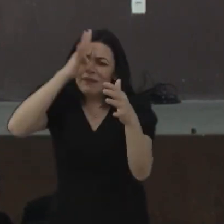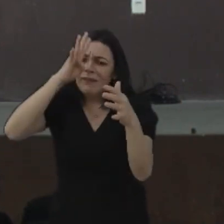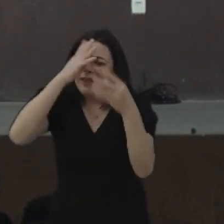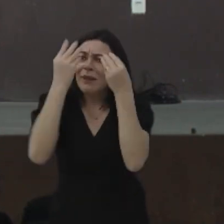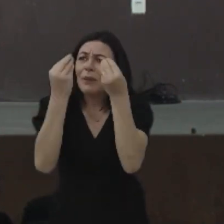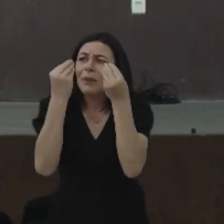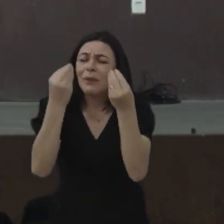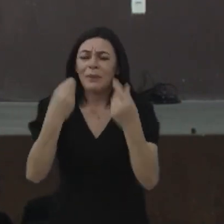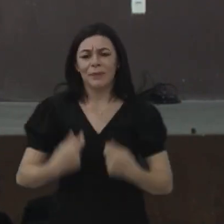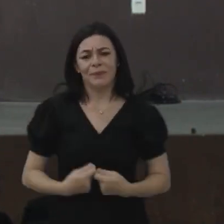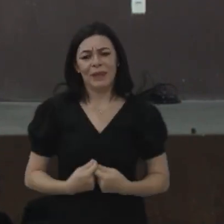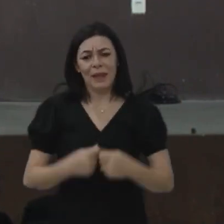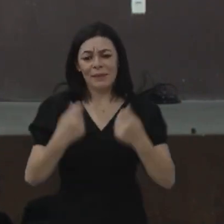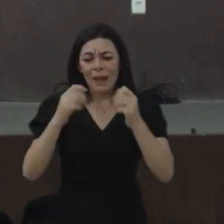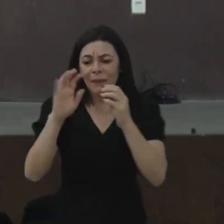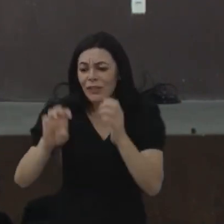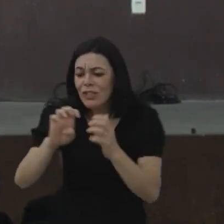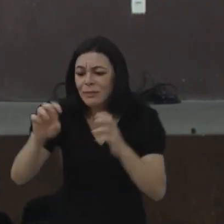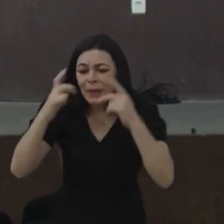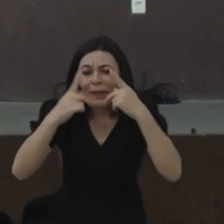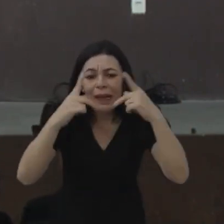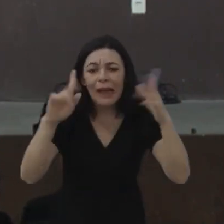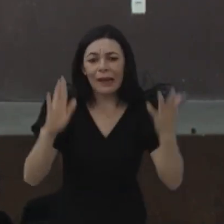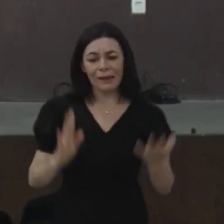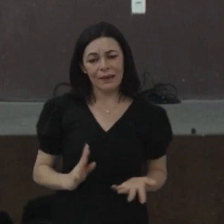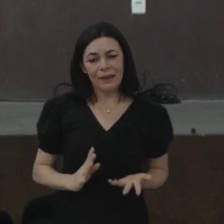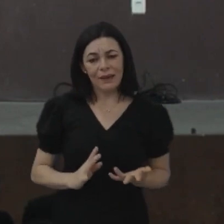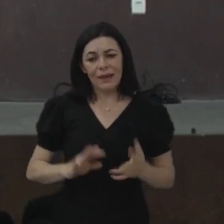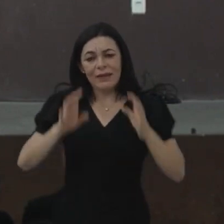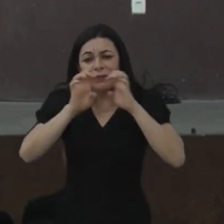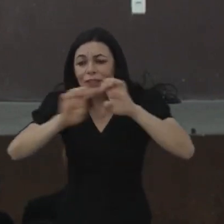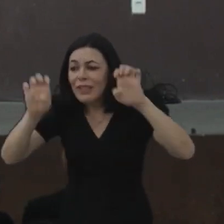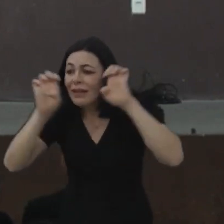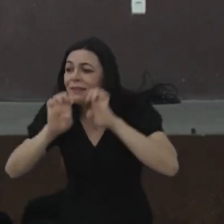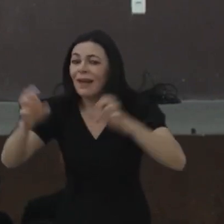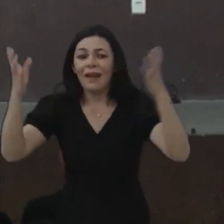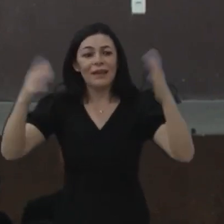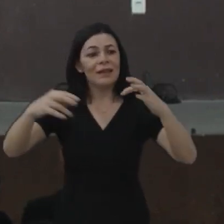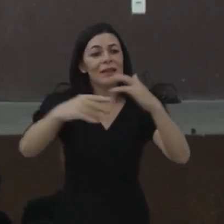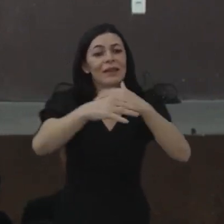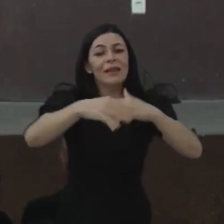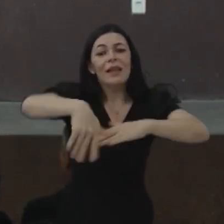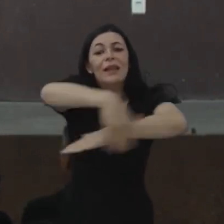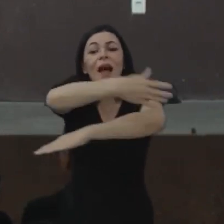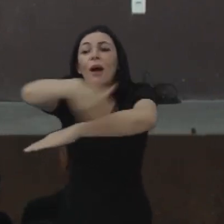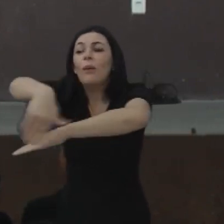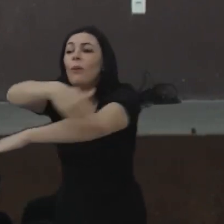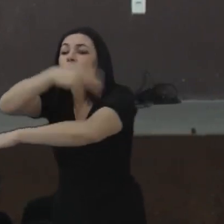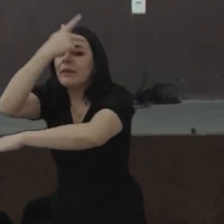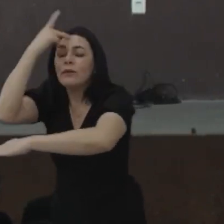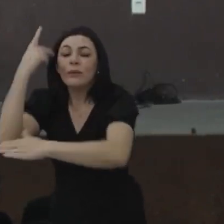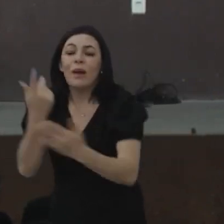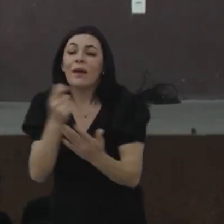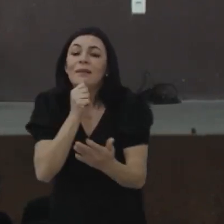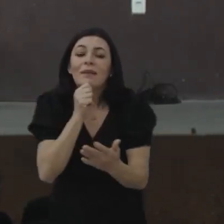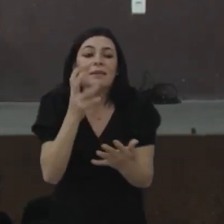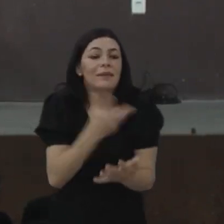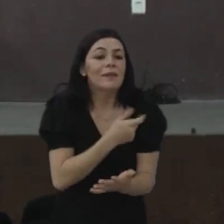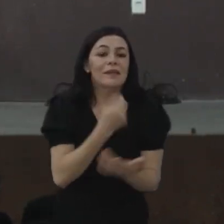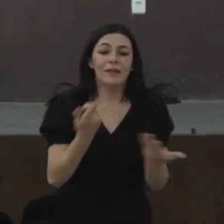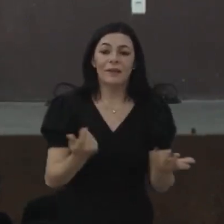Cristo. Vamos fazer o que tem que ser feito. Vai resgatar o povo que está perdido nas ruas. Vai pregar a palavra, mas vai redimir a